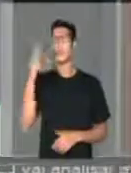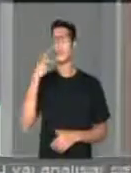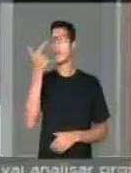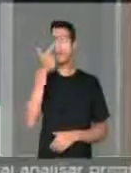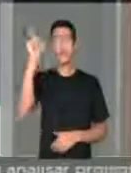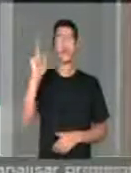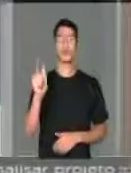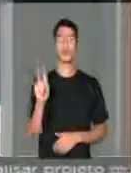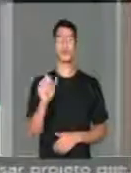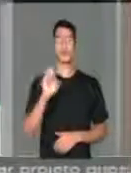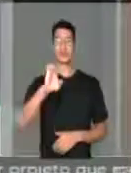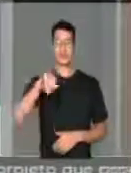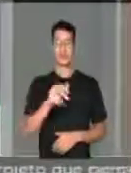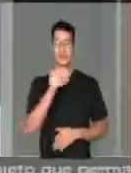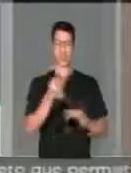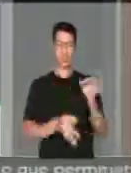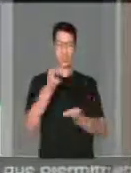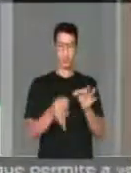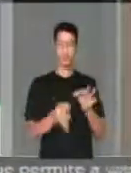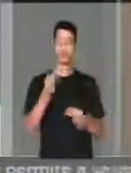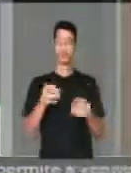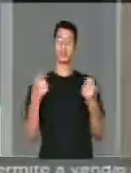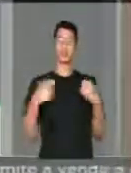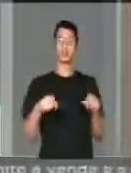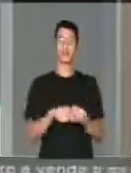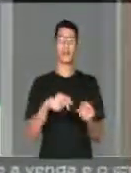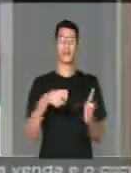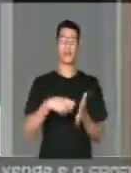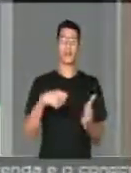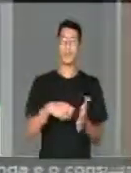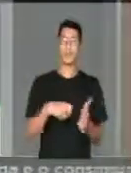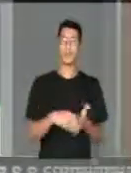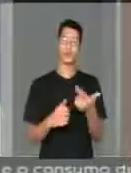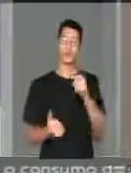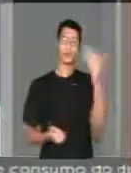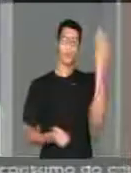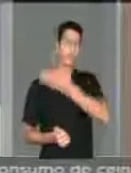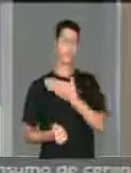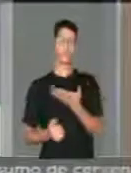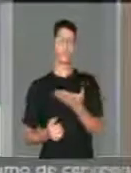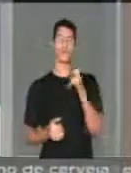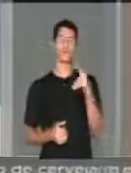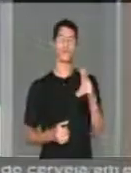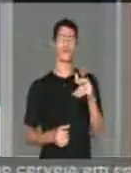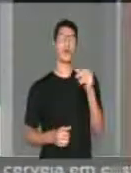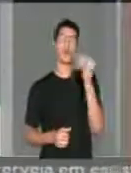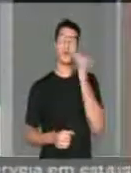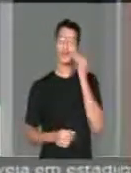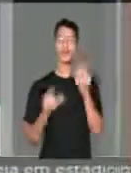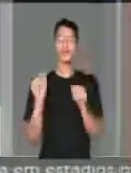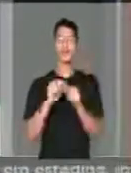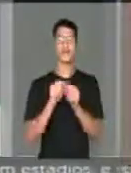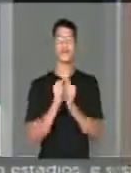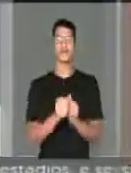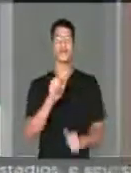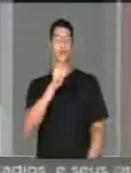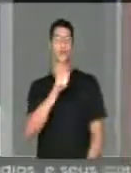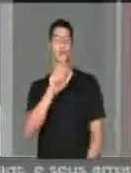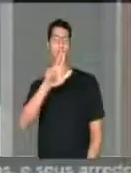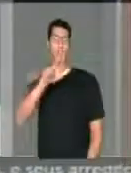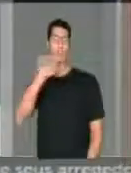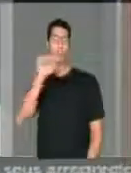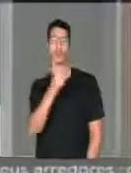parlamentar seja julgado e seja punido sem prova, como estão tentando fazer com Luiz Inácio